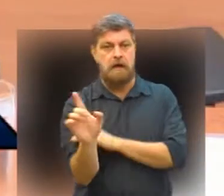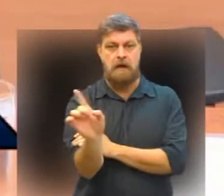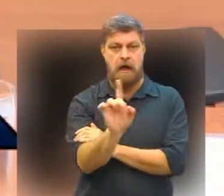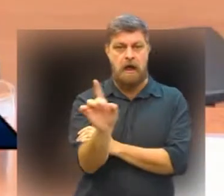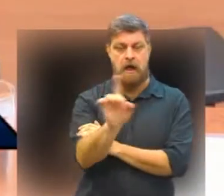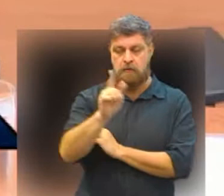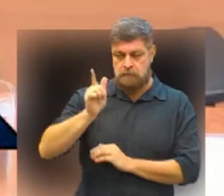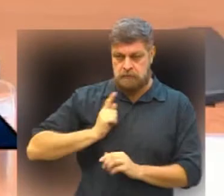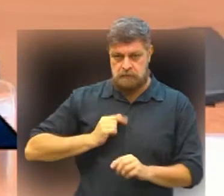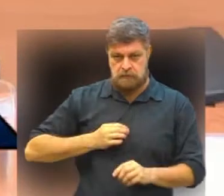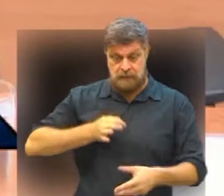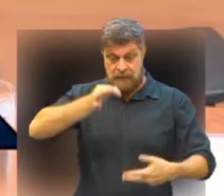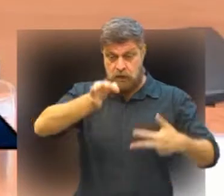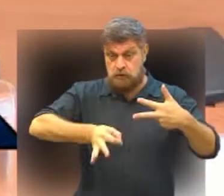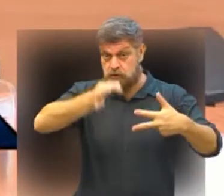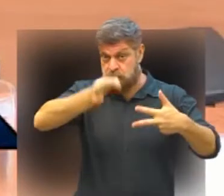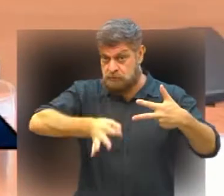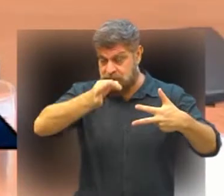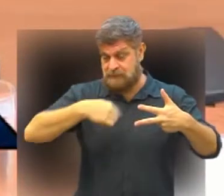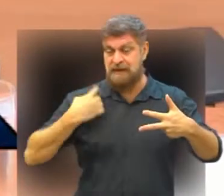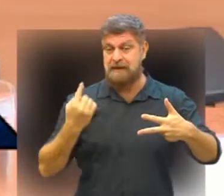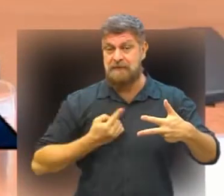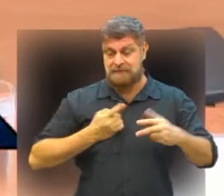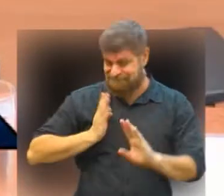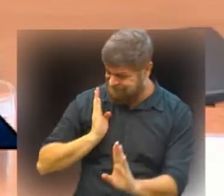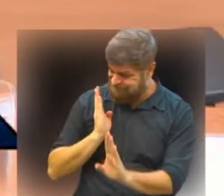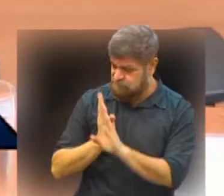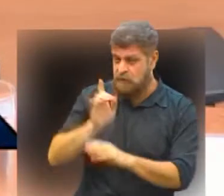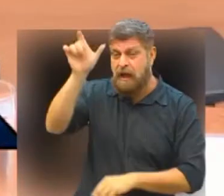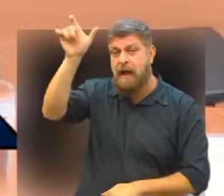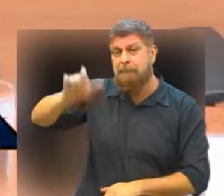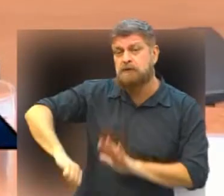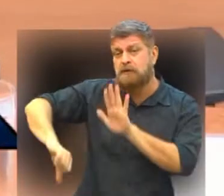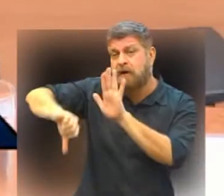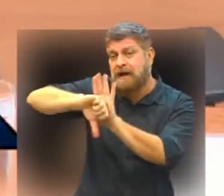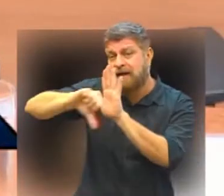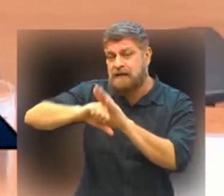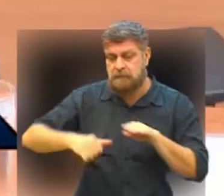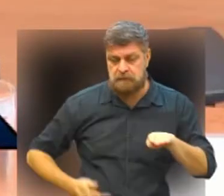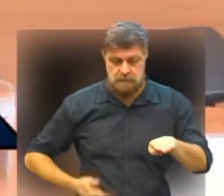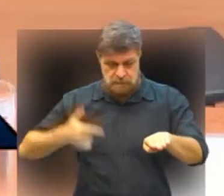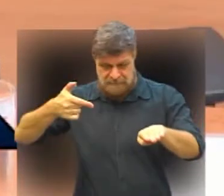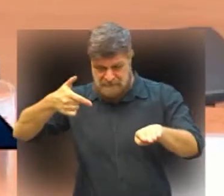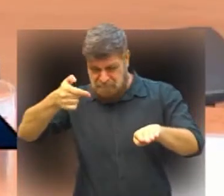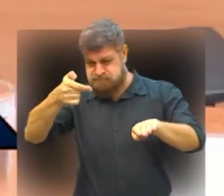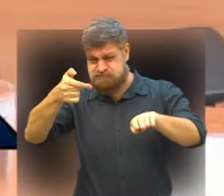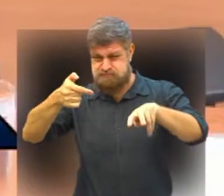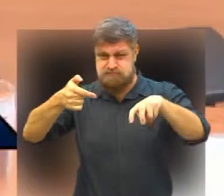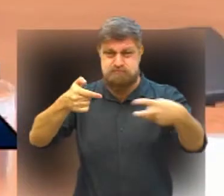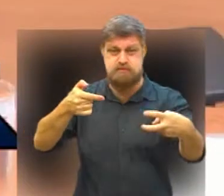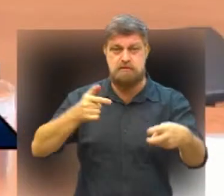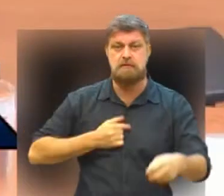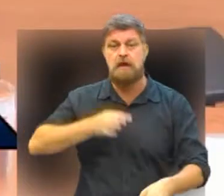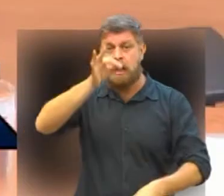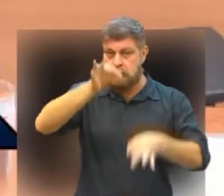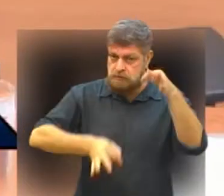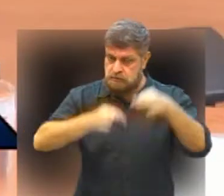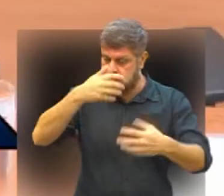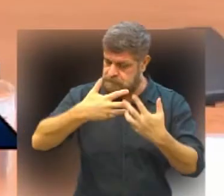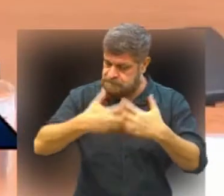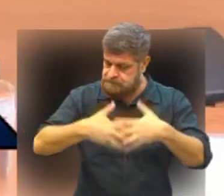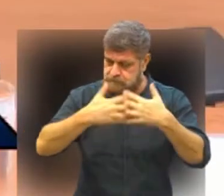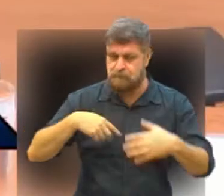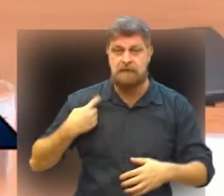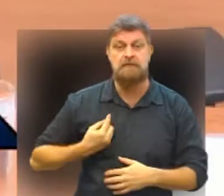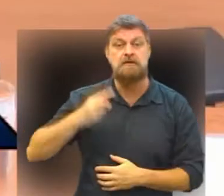e que possa ter o prosseguimento judicial para que de fato a gente descubra quem matou, quem foram os mandantes e que a justiça